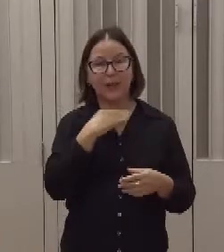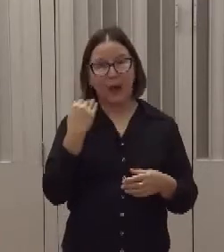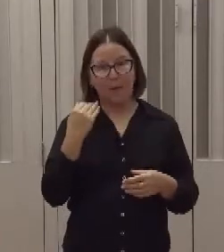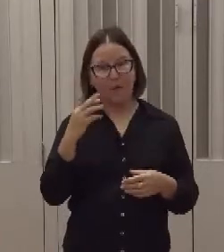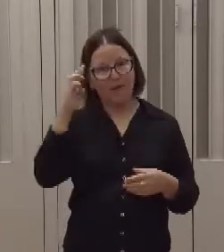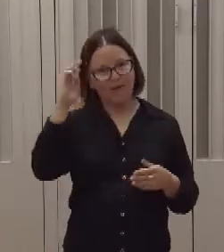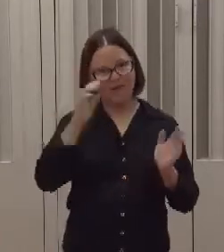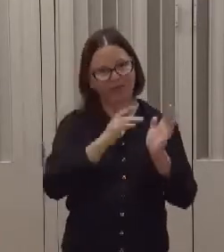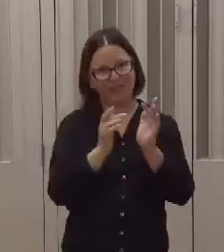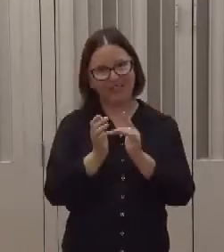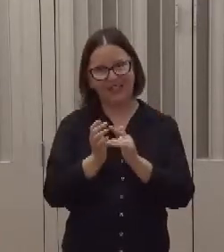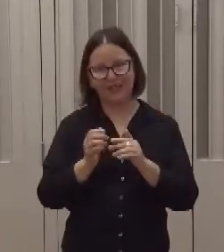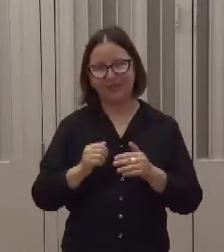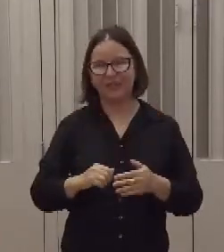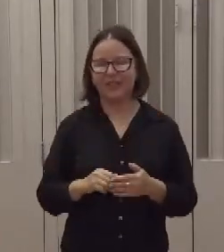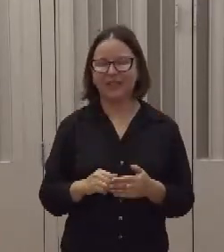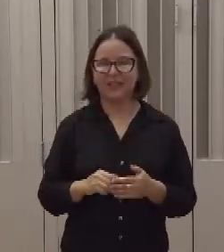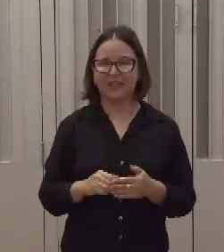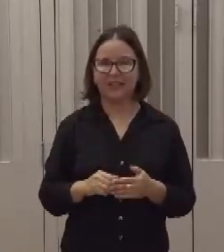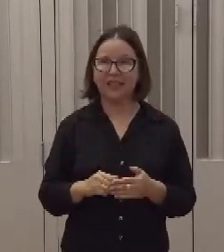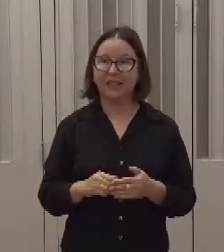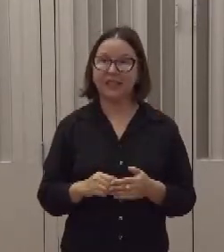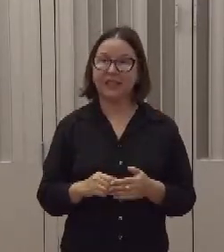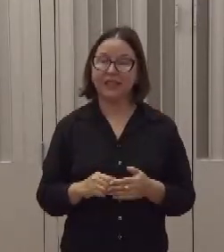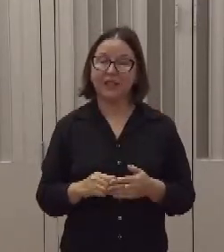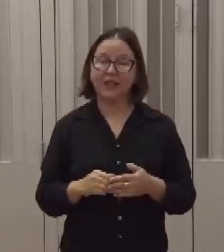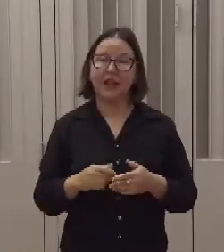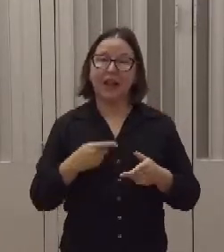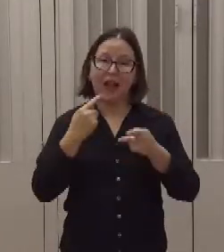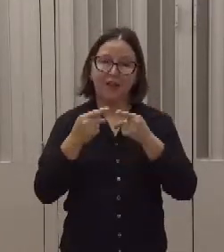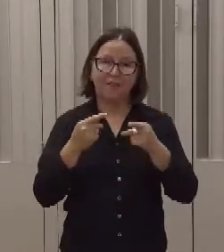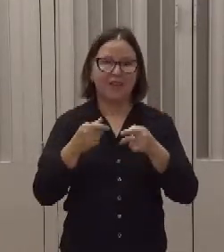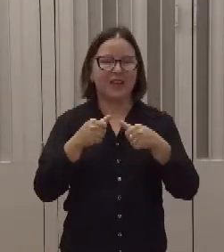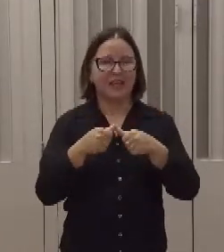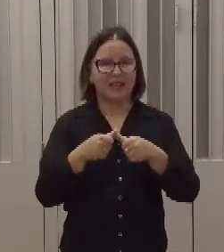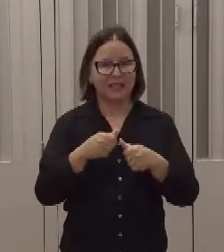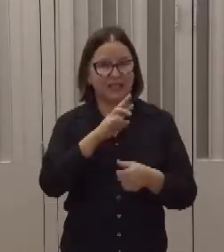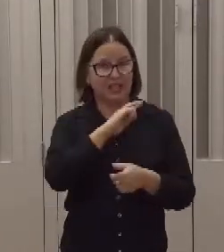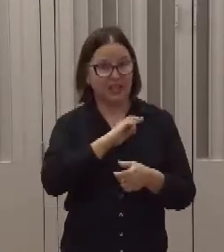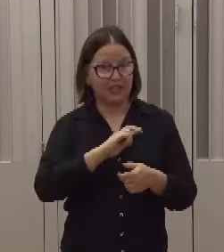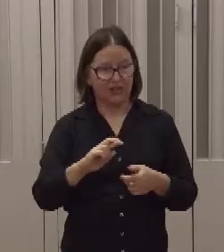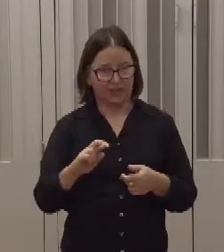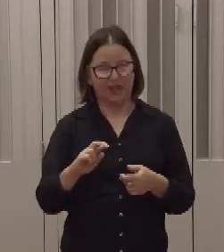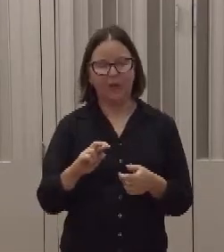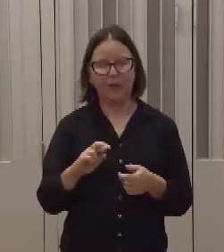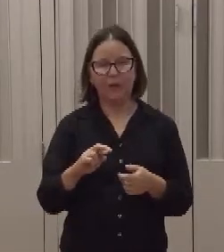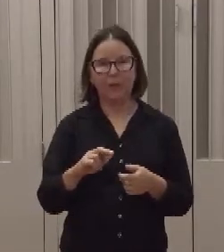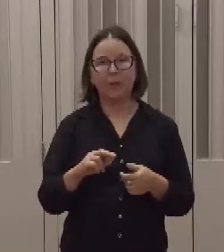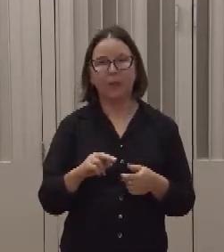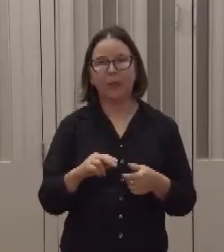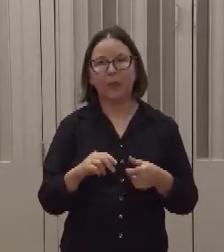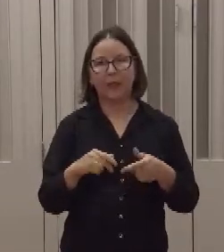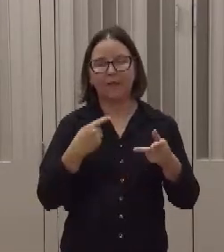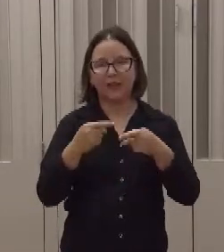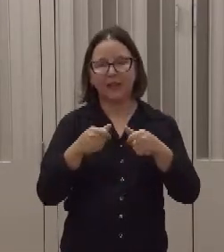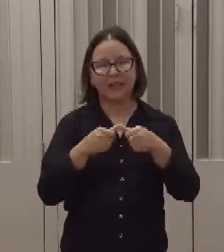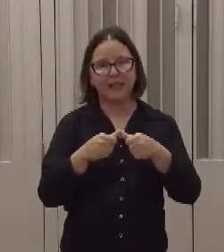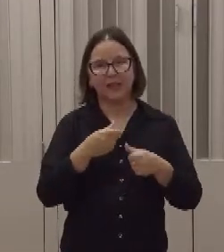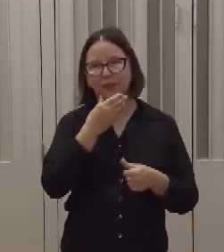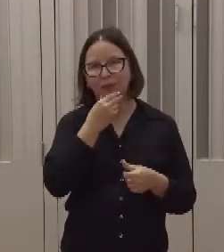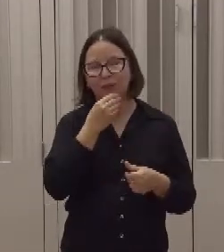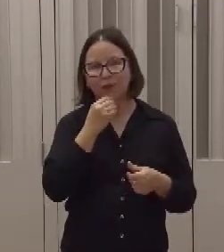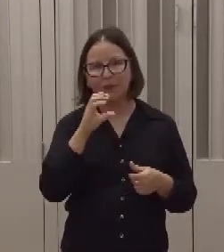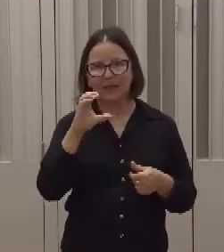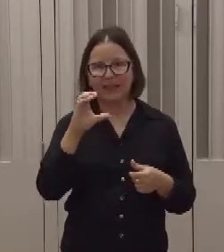E uma delas era o próprio gnosticismo. E ele cita e apresenta esse homem chamado de Cerinto, que, pelo que ele